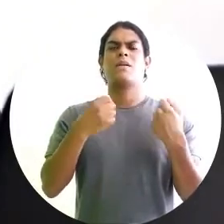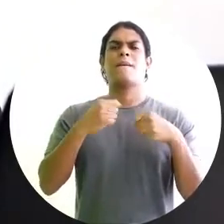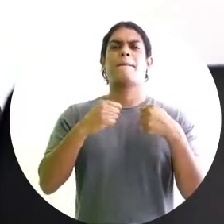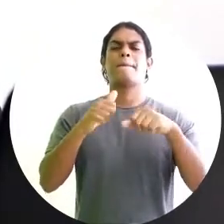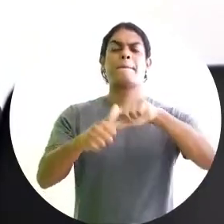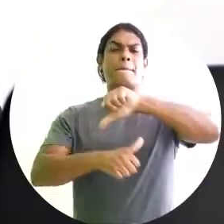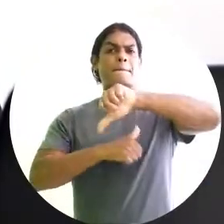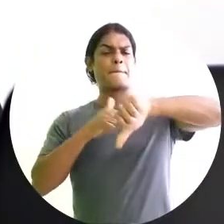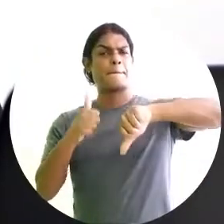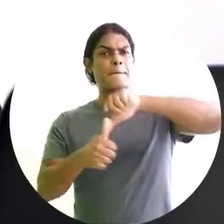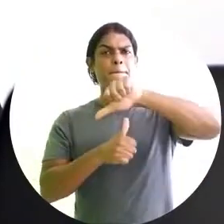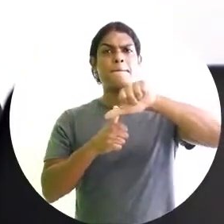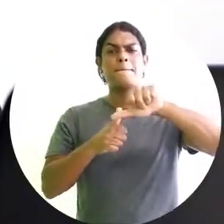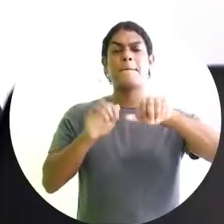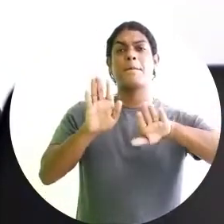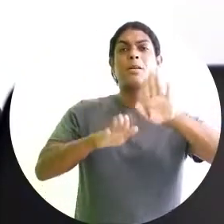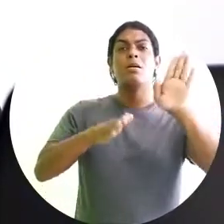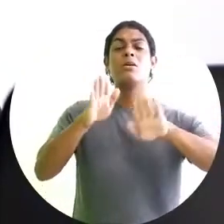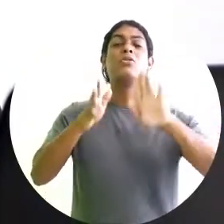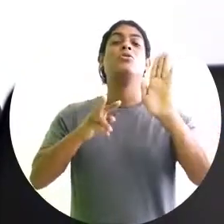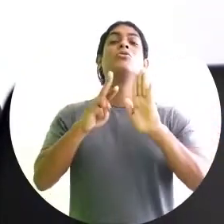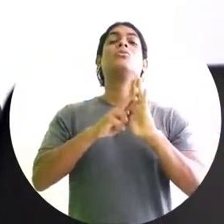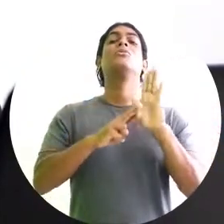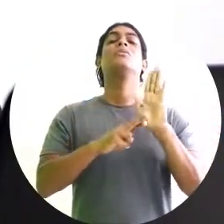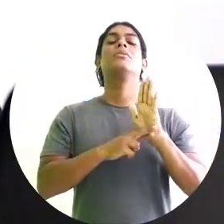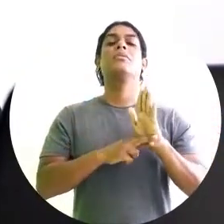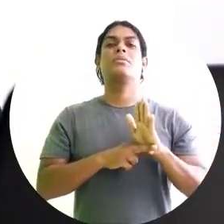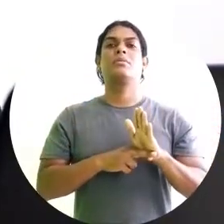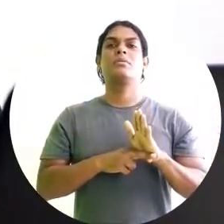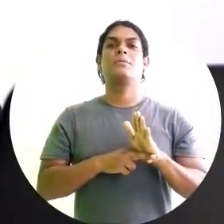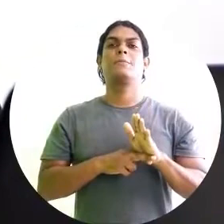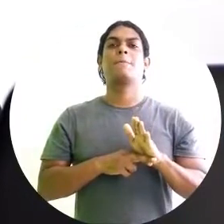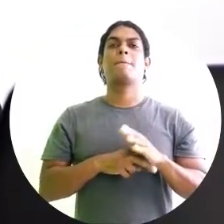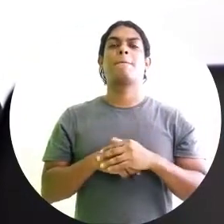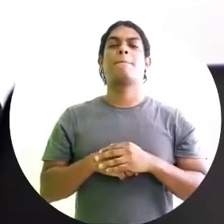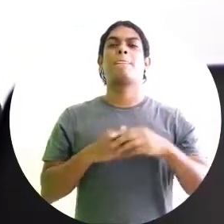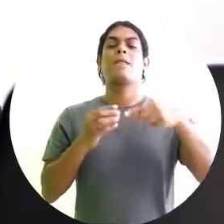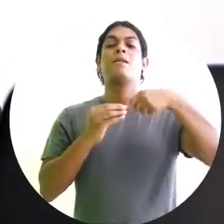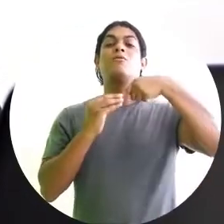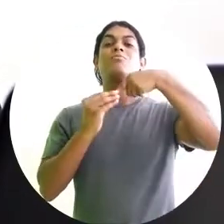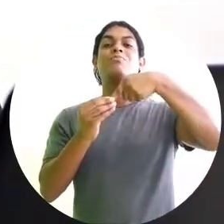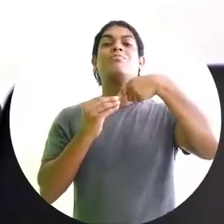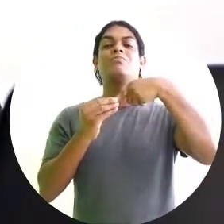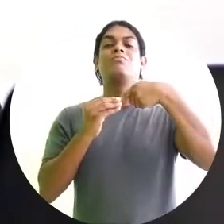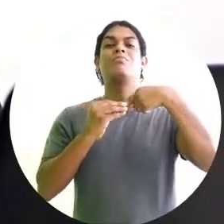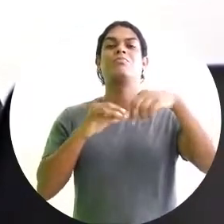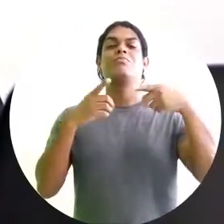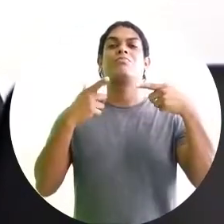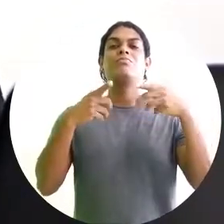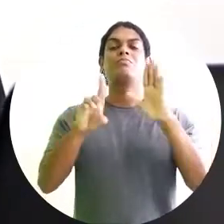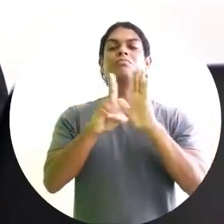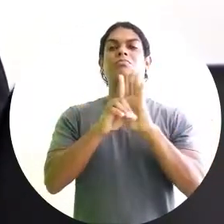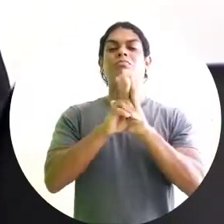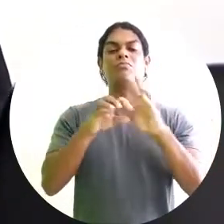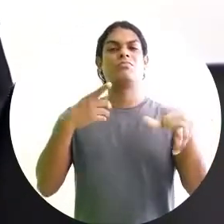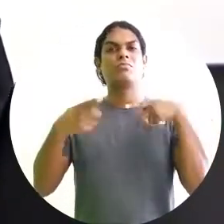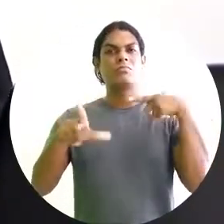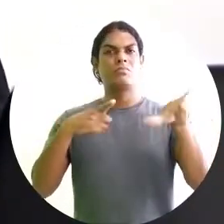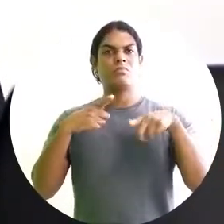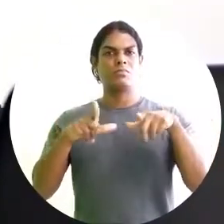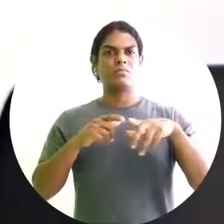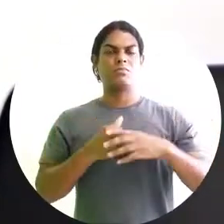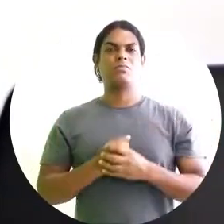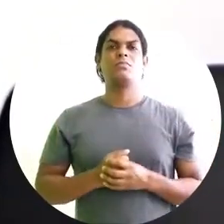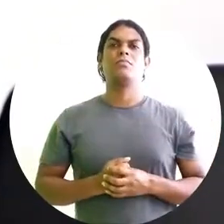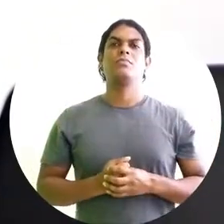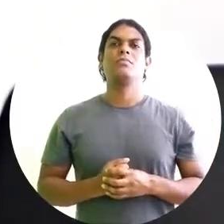coletivas, eles poderão modificar algumas regras fundamentais protetivas do direito do trabalho. O outro ponto